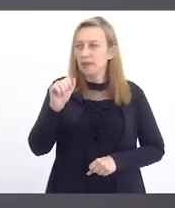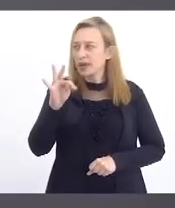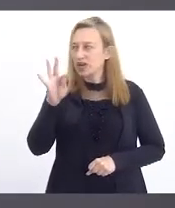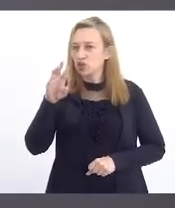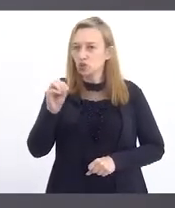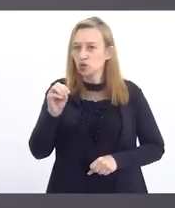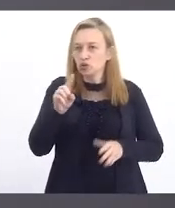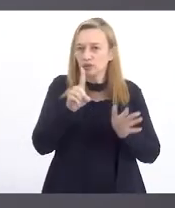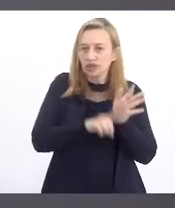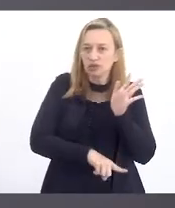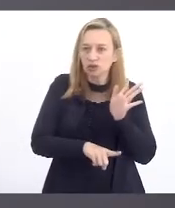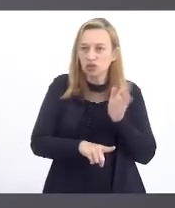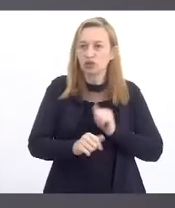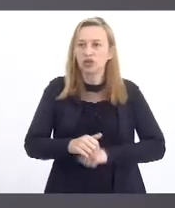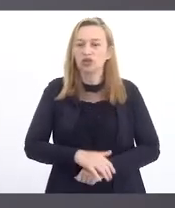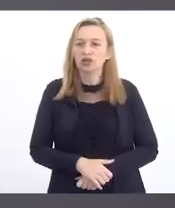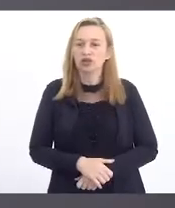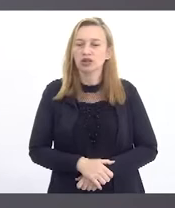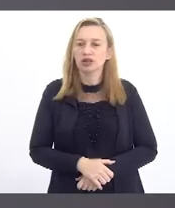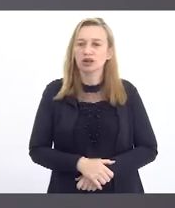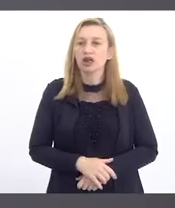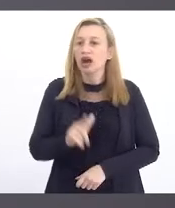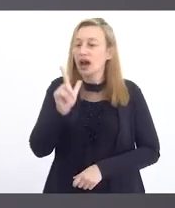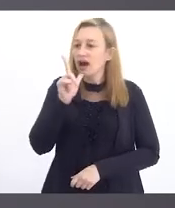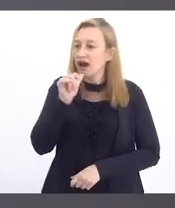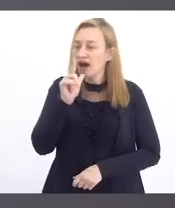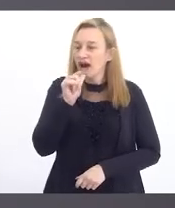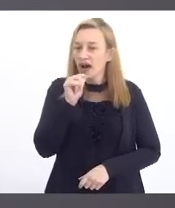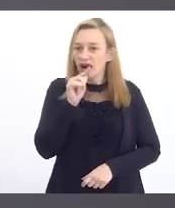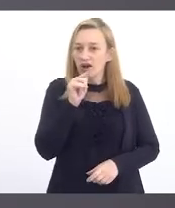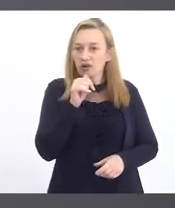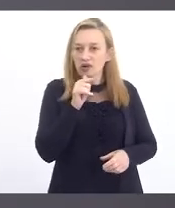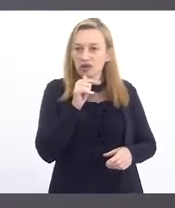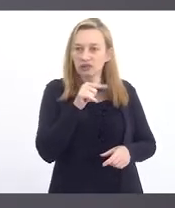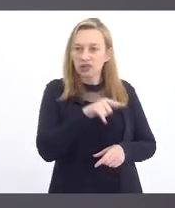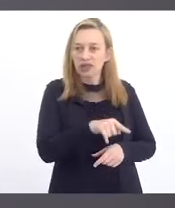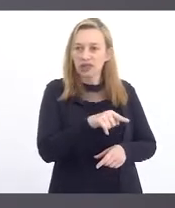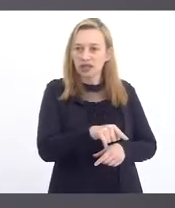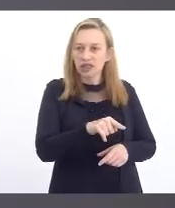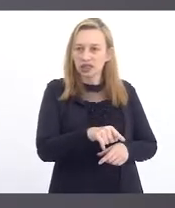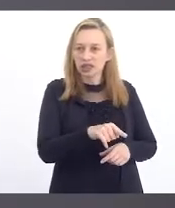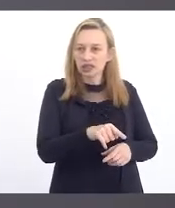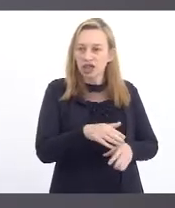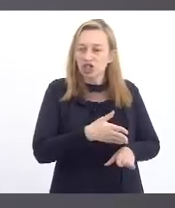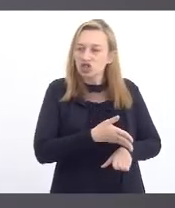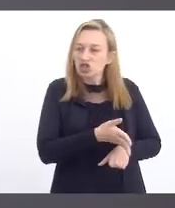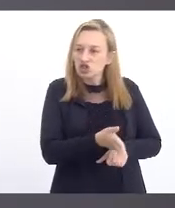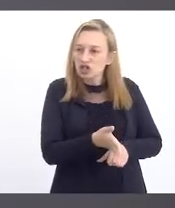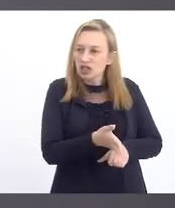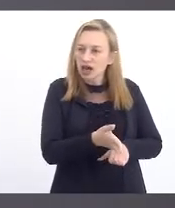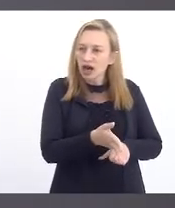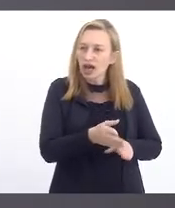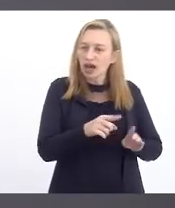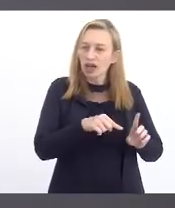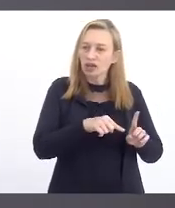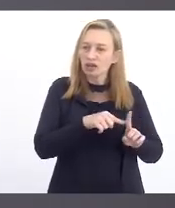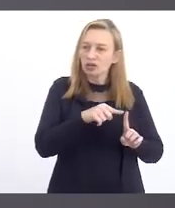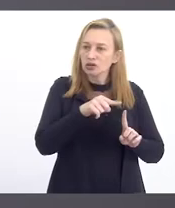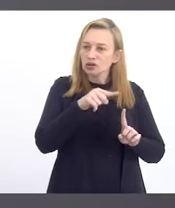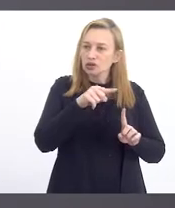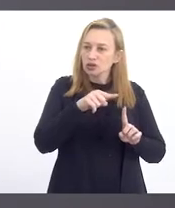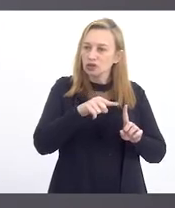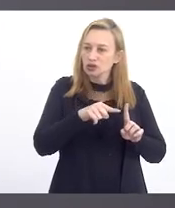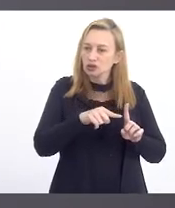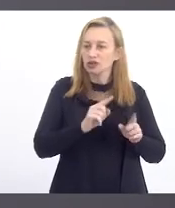da lagoa, ou seja, a alga ela fica ali, ela começa a proliferar, mas não dá tempo de ela chegar em níveis que começam a gerar geosmina.